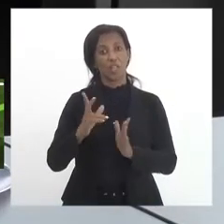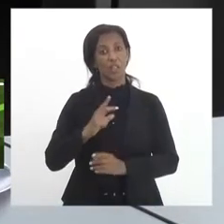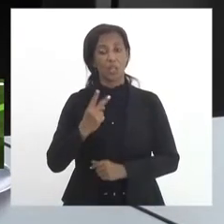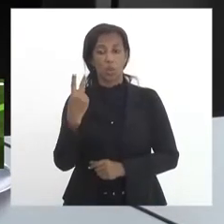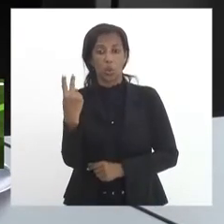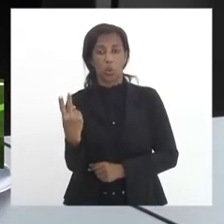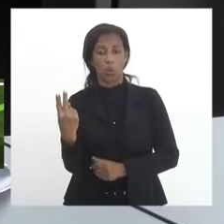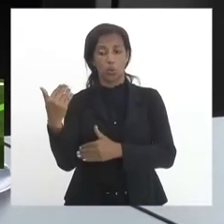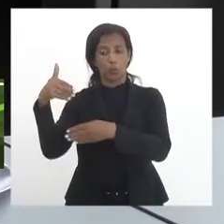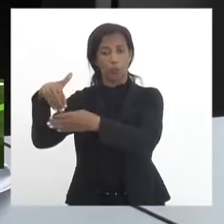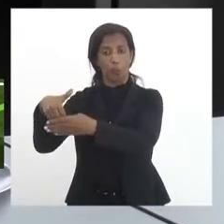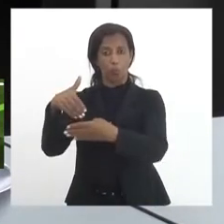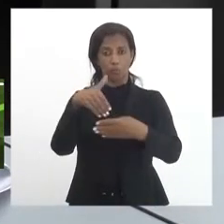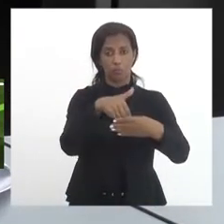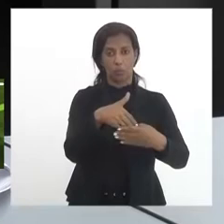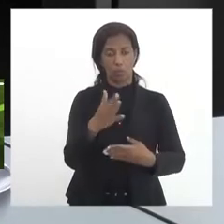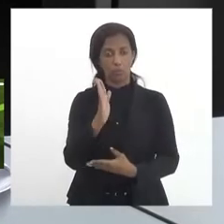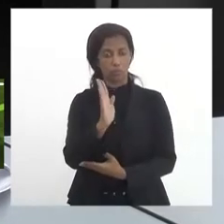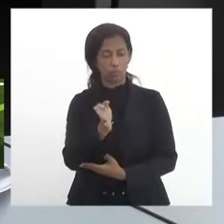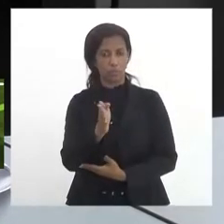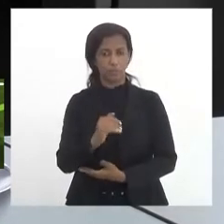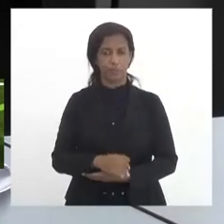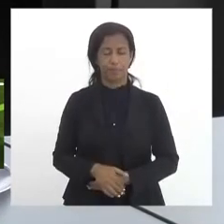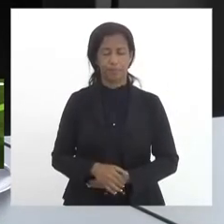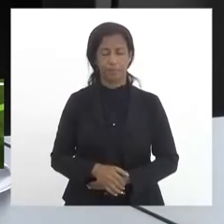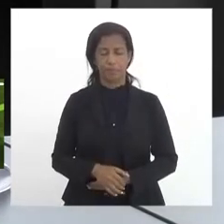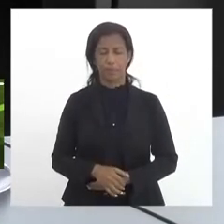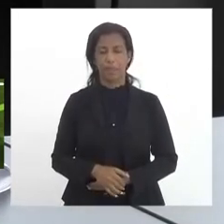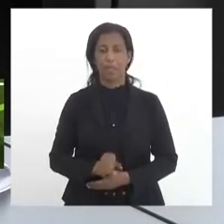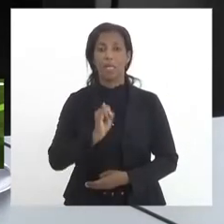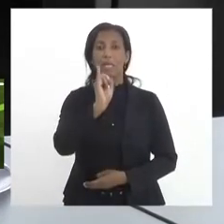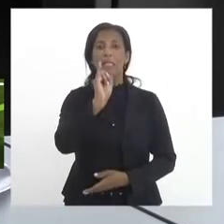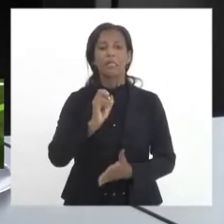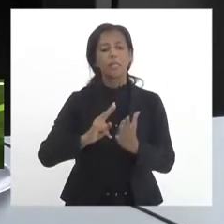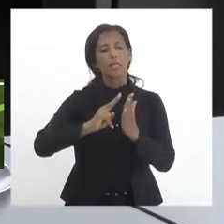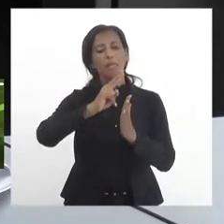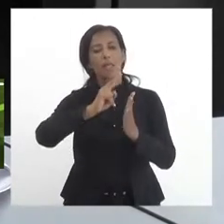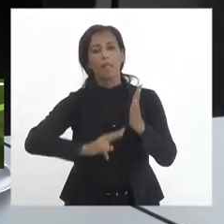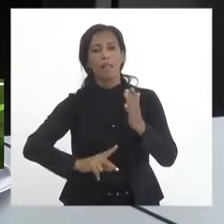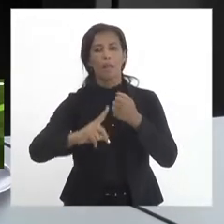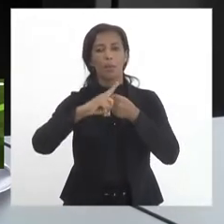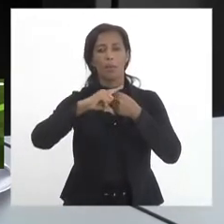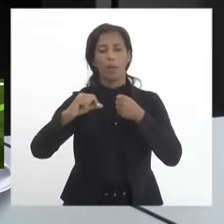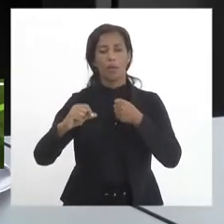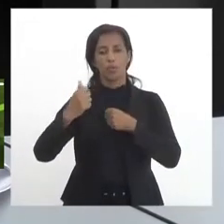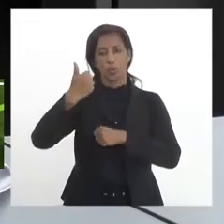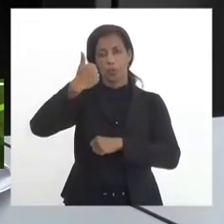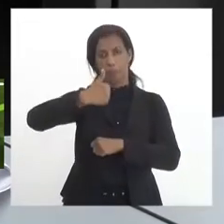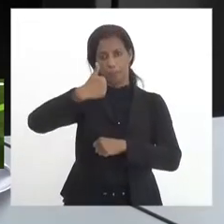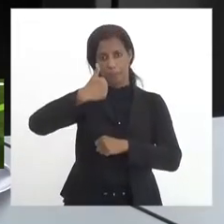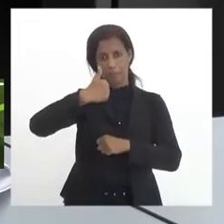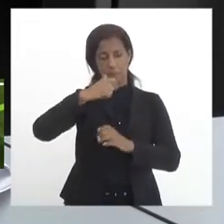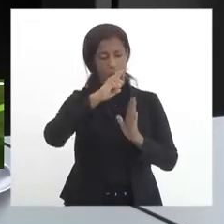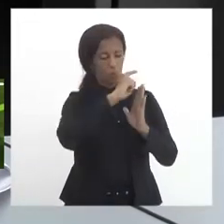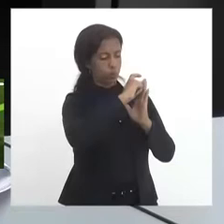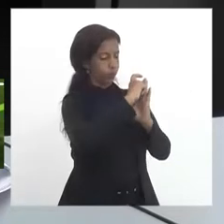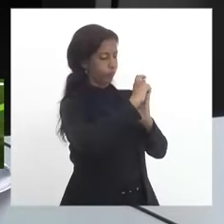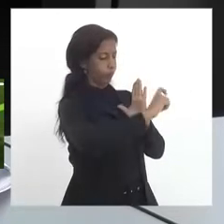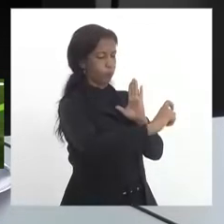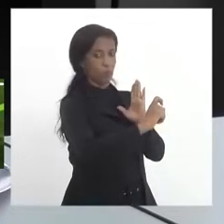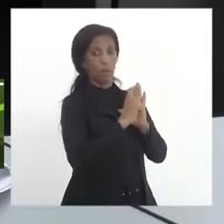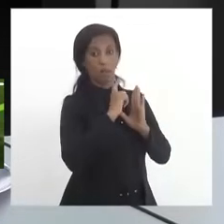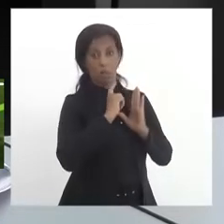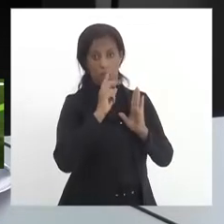Pois é, mas eu só queria dizer o seguinte: se o senhor ler o artigo 1º, na linha do que o deputado Amorim